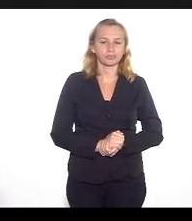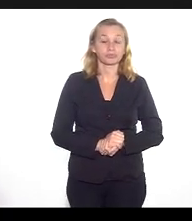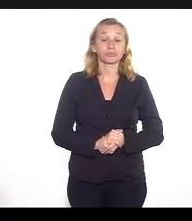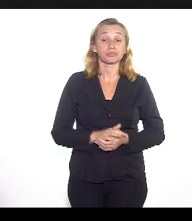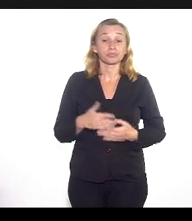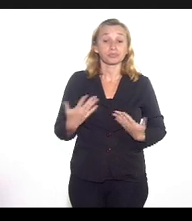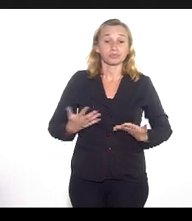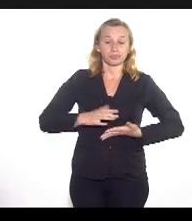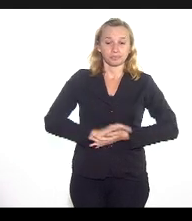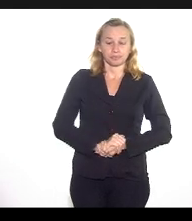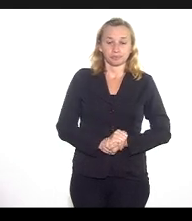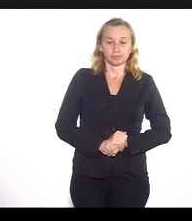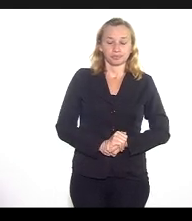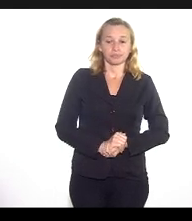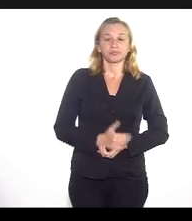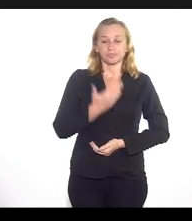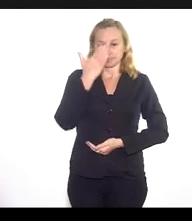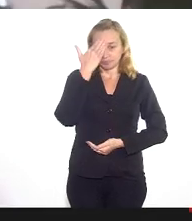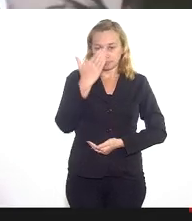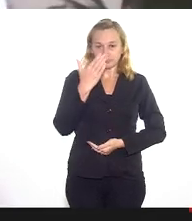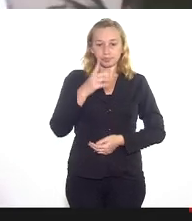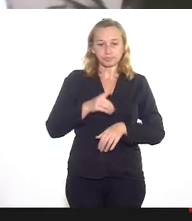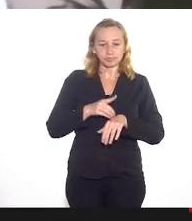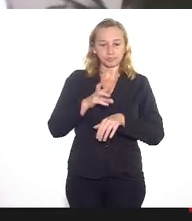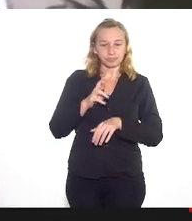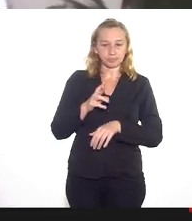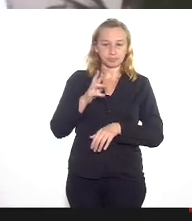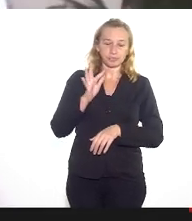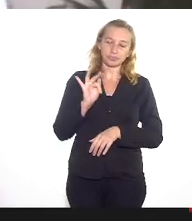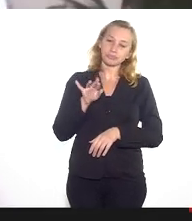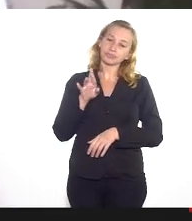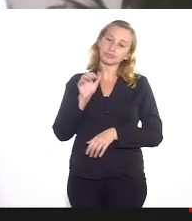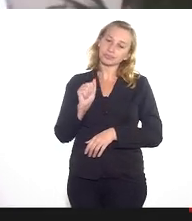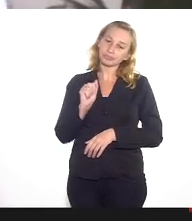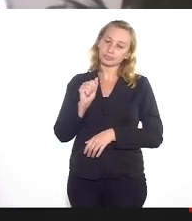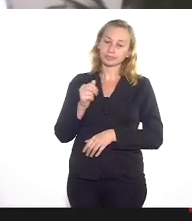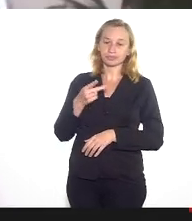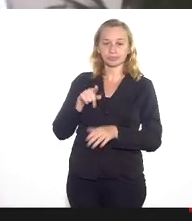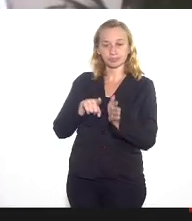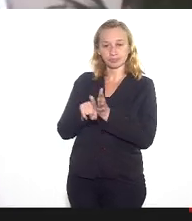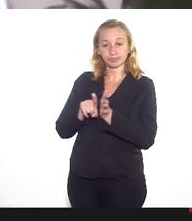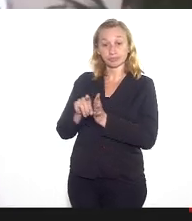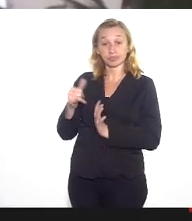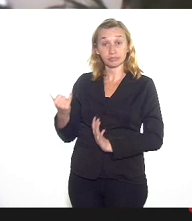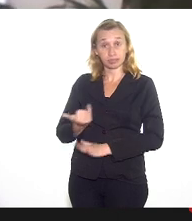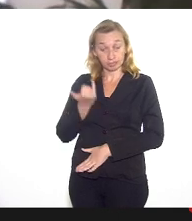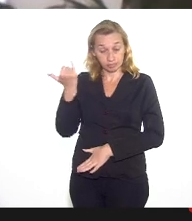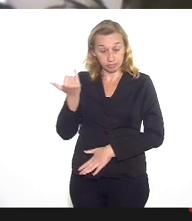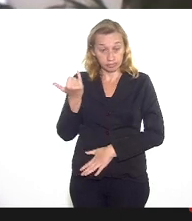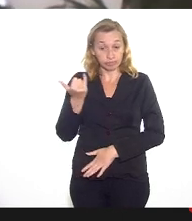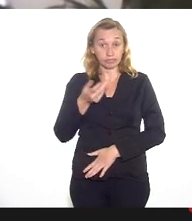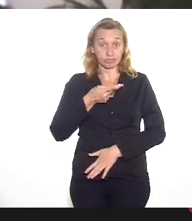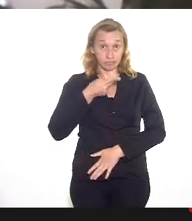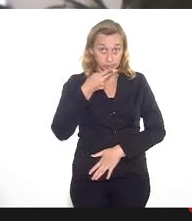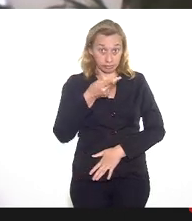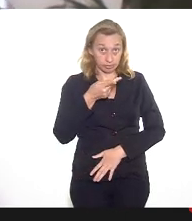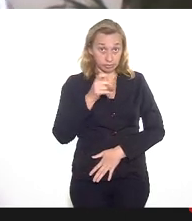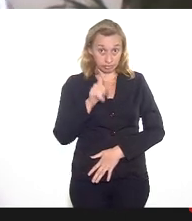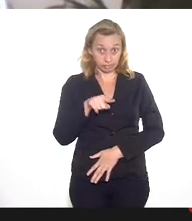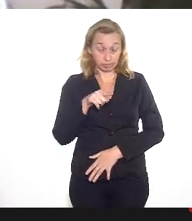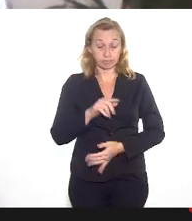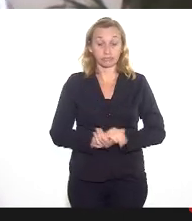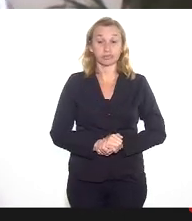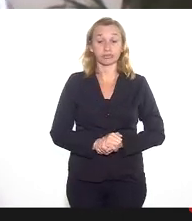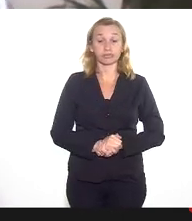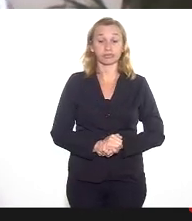Então, agradeço ao doutor Fortunato as perguntas. É importante frisar, né,